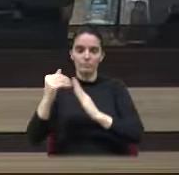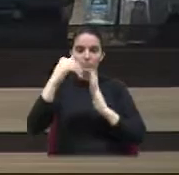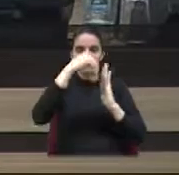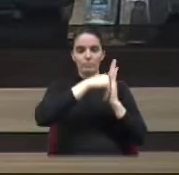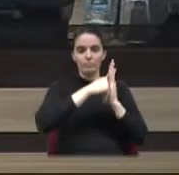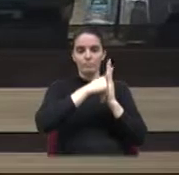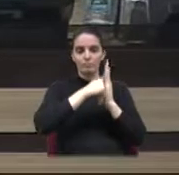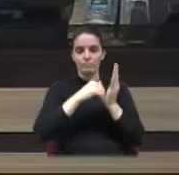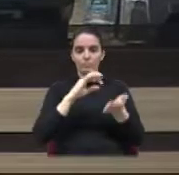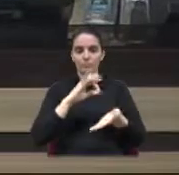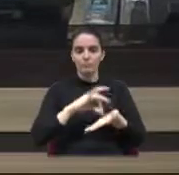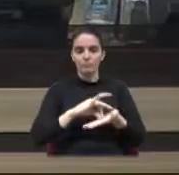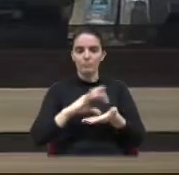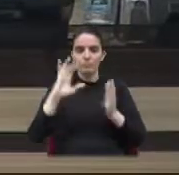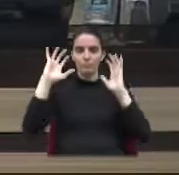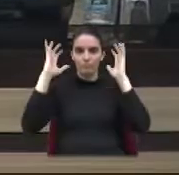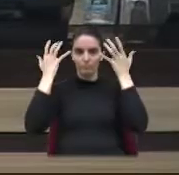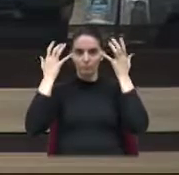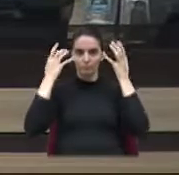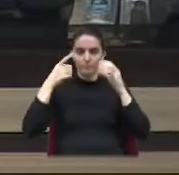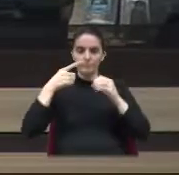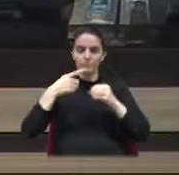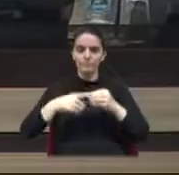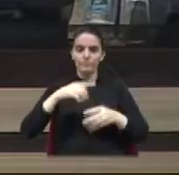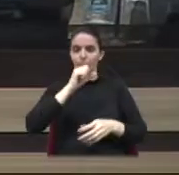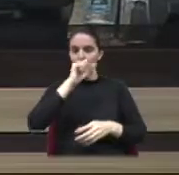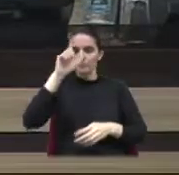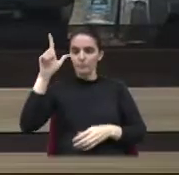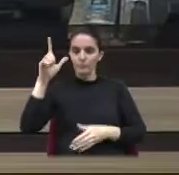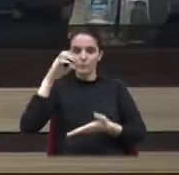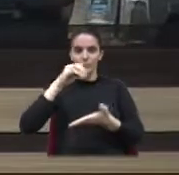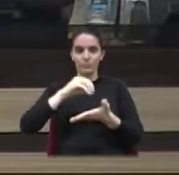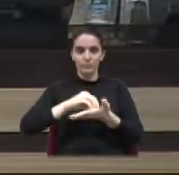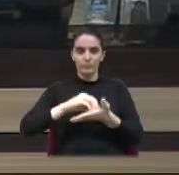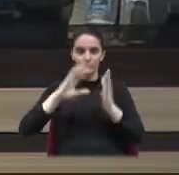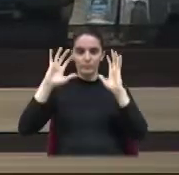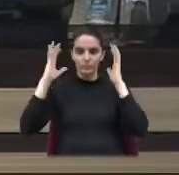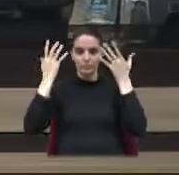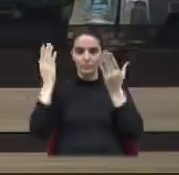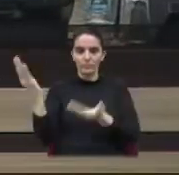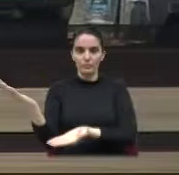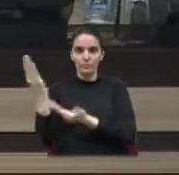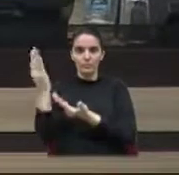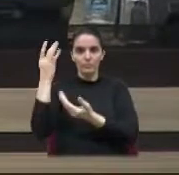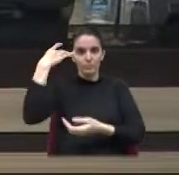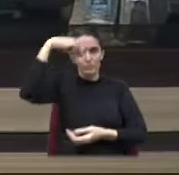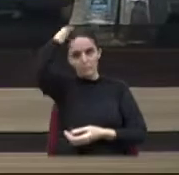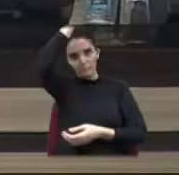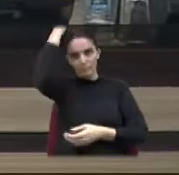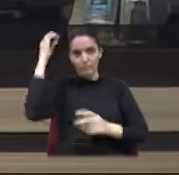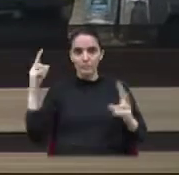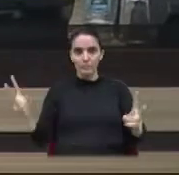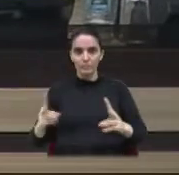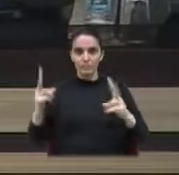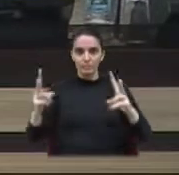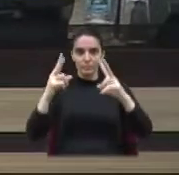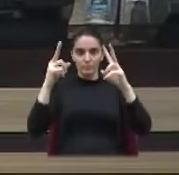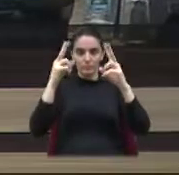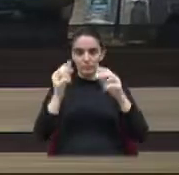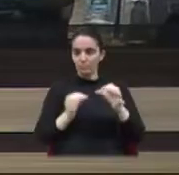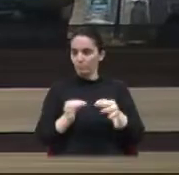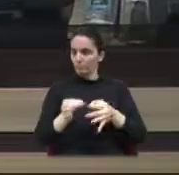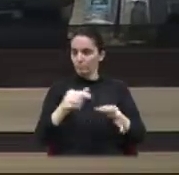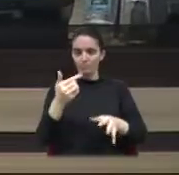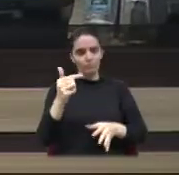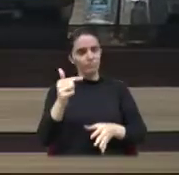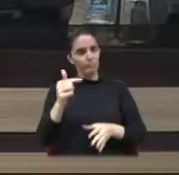Oliveira, que inclui no calendário oficial de eventos do município de Limeira a festa homenagem à Nossa Senhora das Vitórias. O projeto não contém emendas e